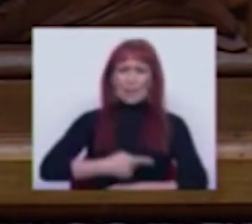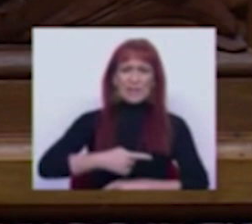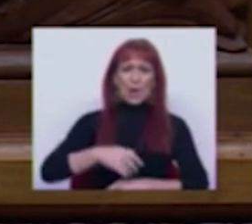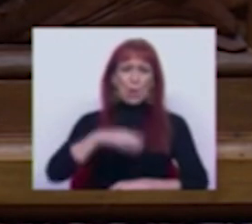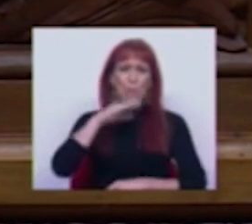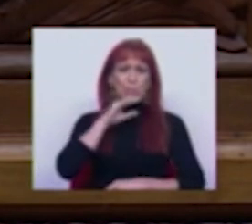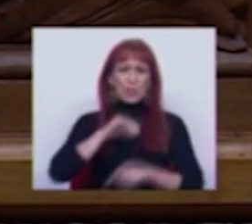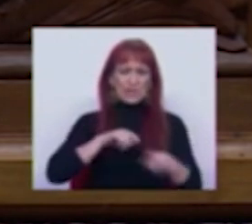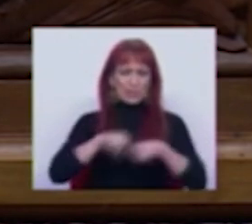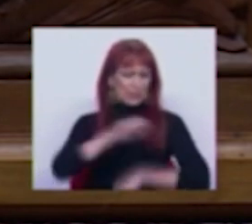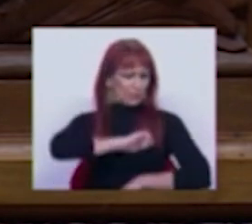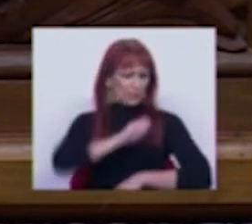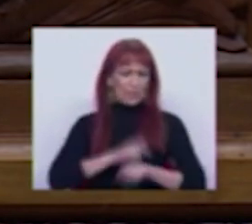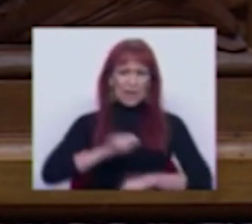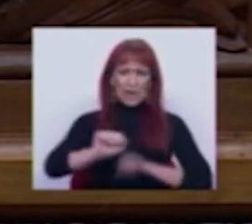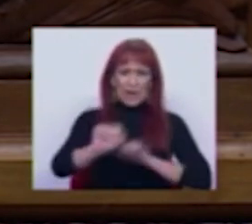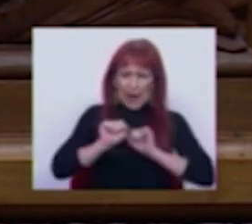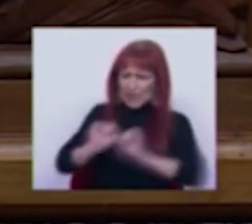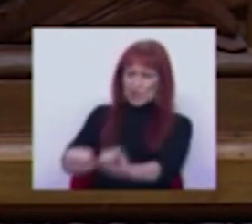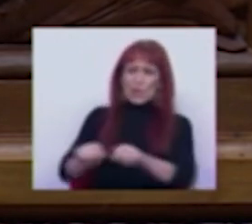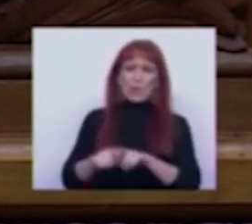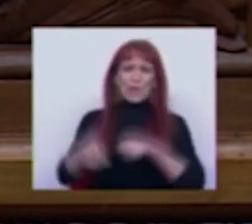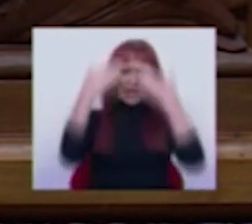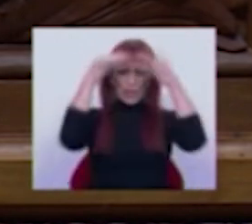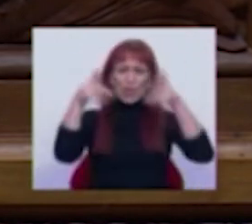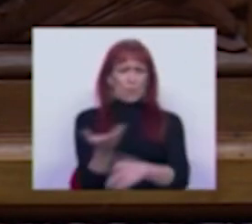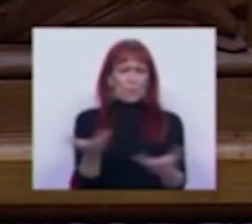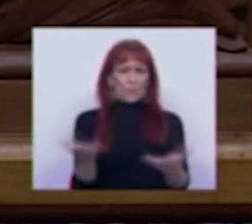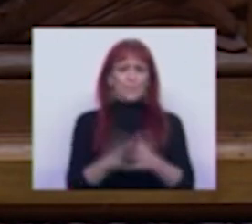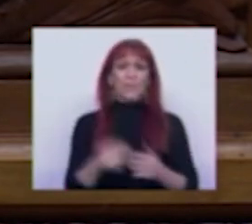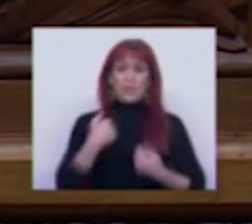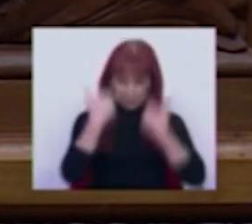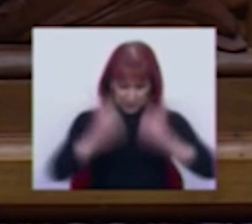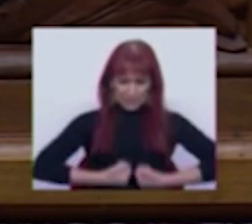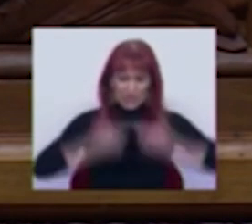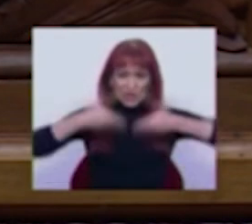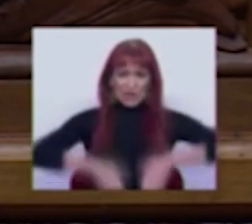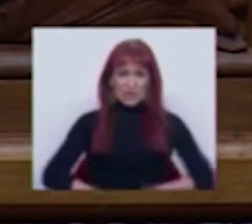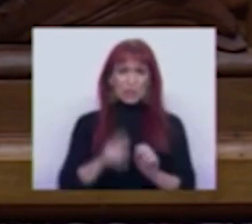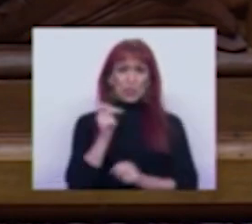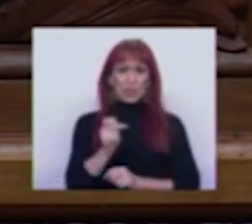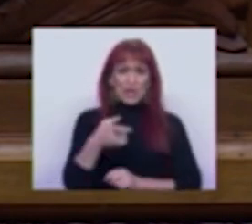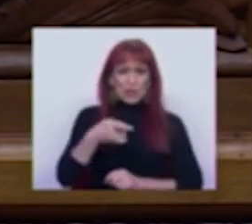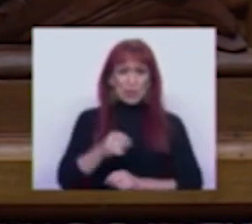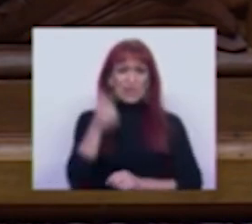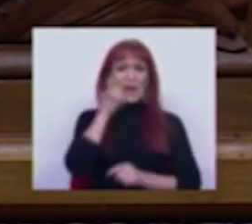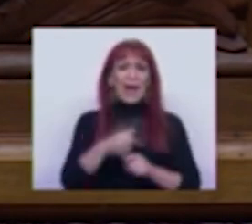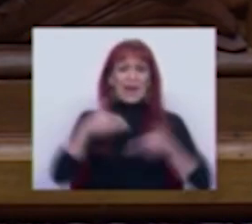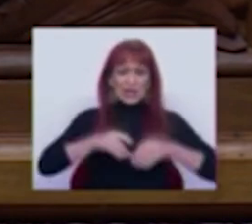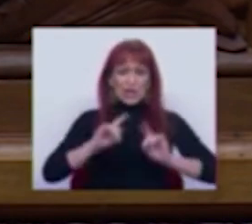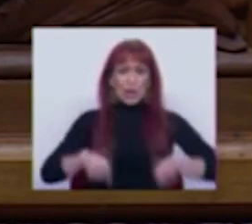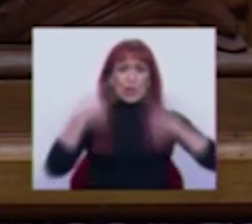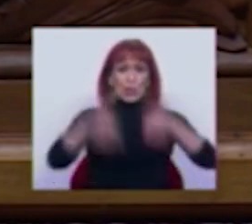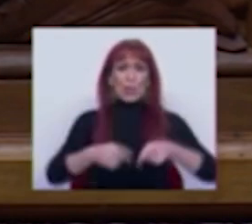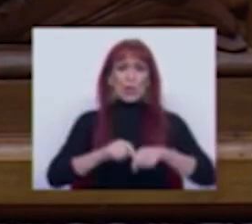política, na rejeição da democracia liberal e da crítica. Para mim, que nasci nos anos 90 e para quem nasceu já no